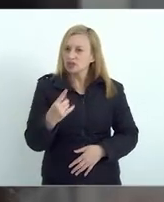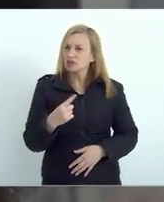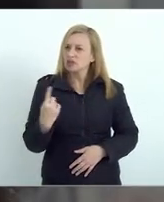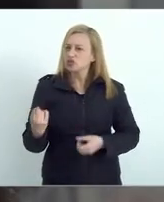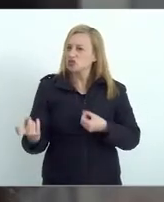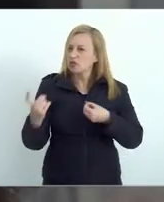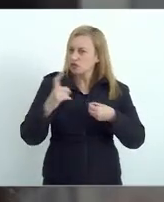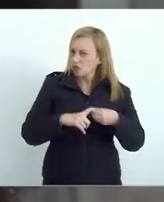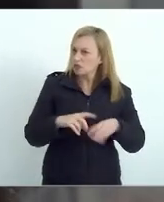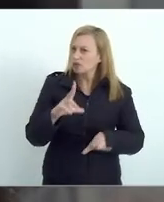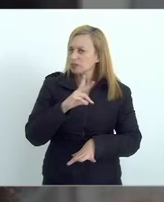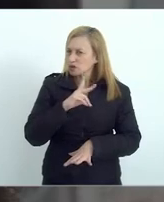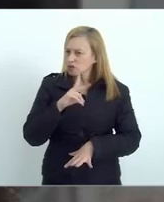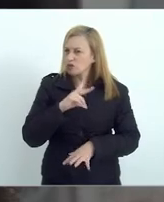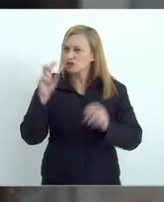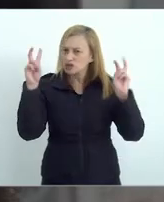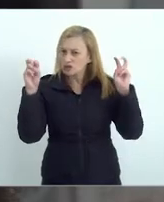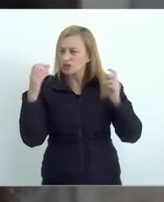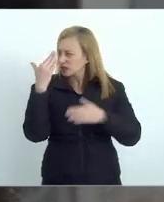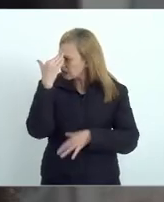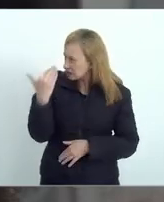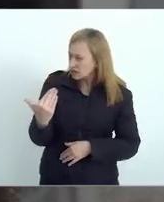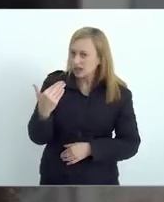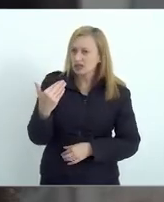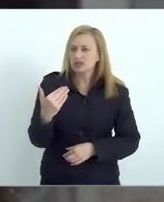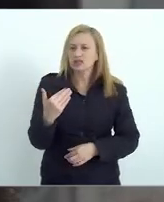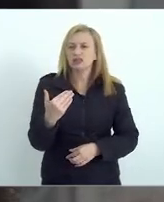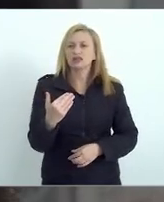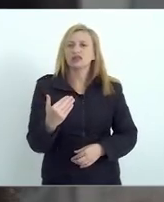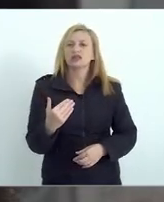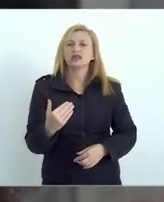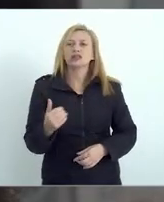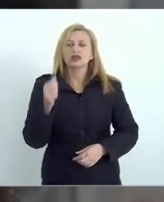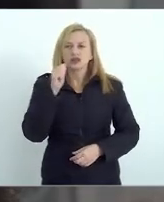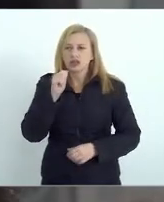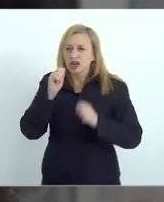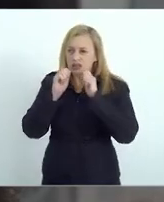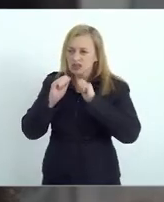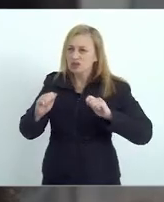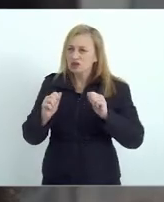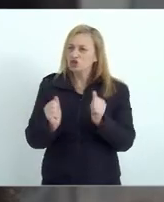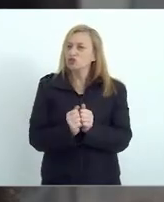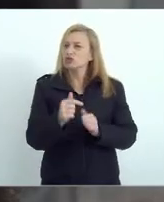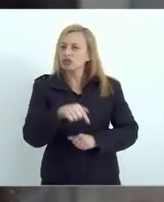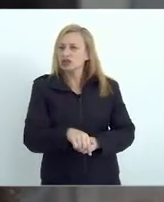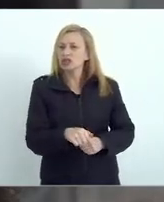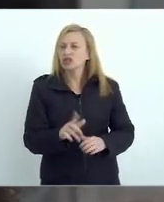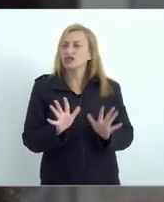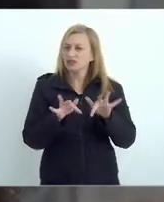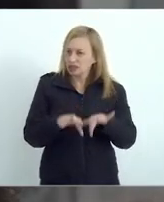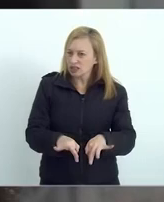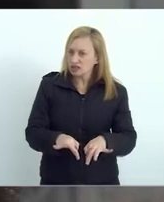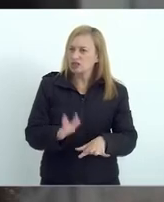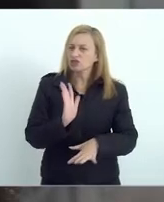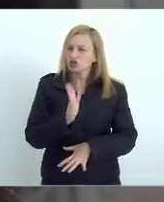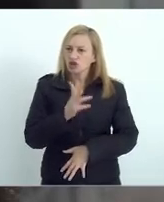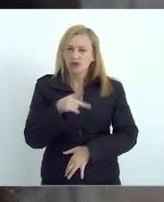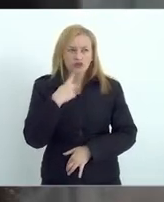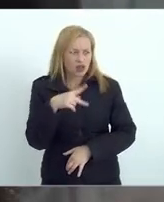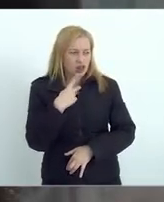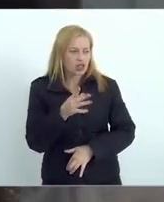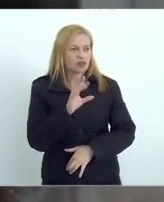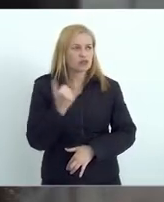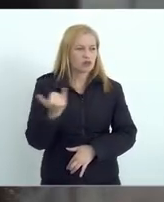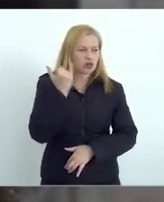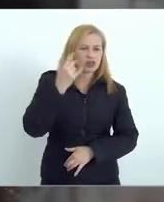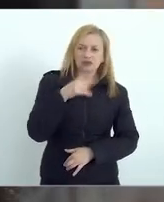ter um retorno pessoal dessa questão a gente agradece embalar Nossa sensor esteja presente então já encerrando já falei o